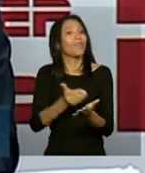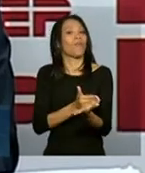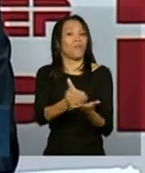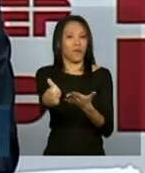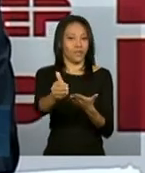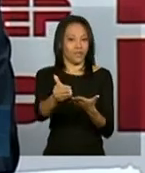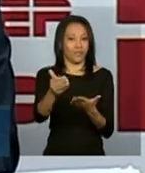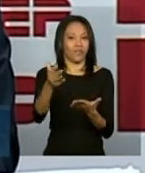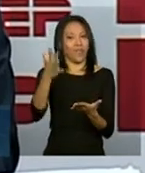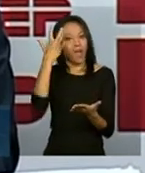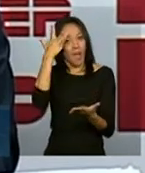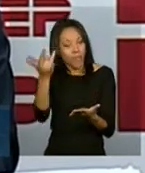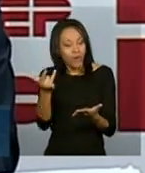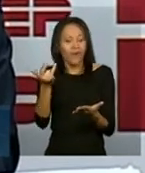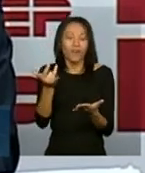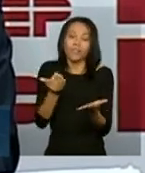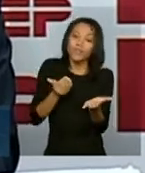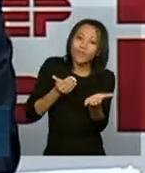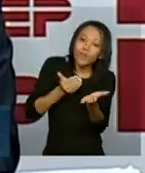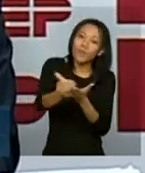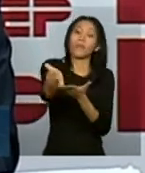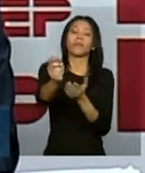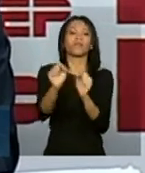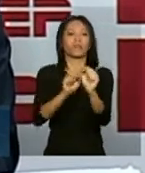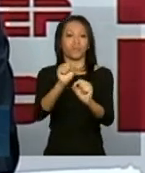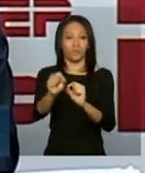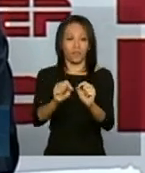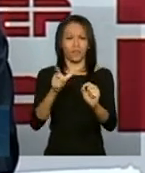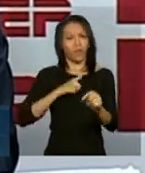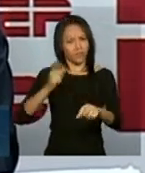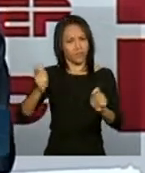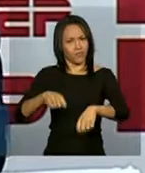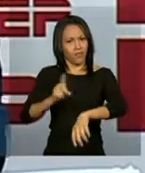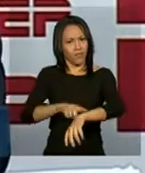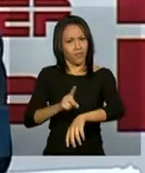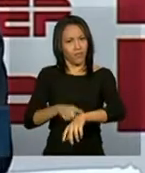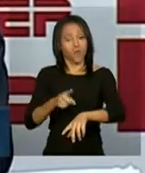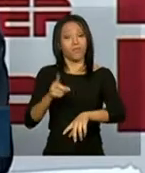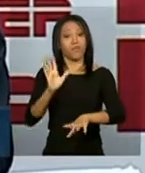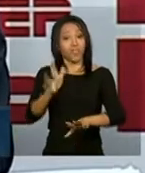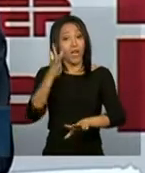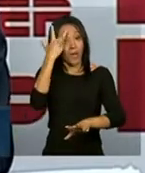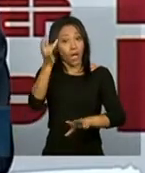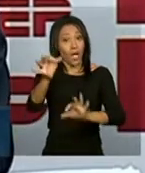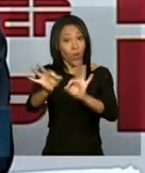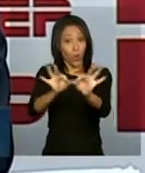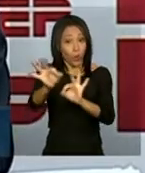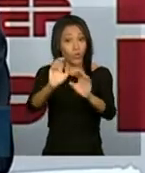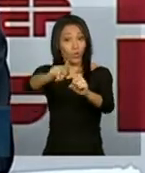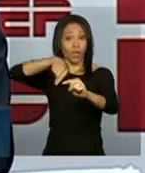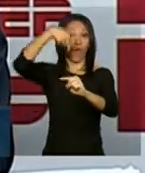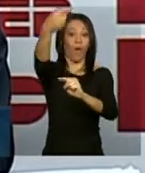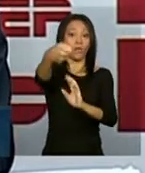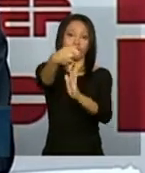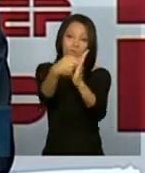com a cabeça toda voltada. Amanhã começa já a construção, ainda temos que terminar esse, mas já começa o planejamento do próximo.